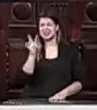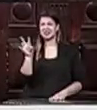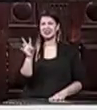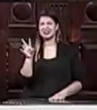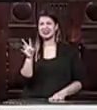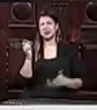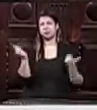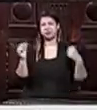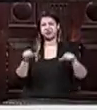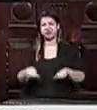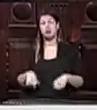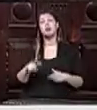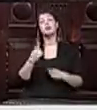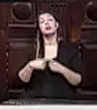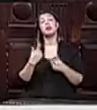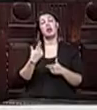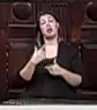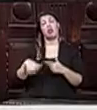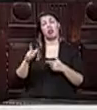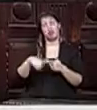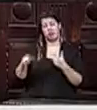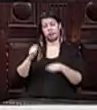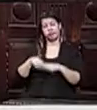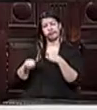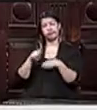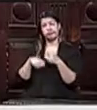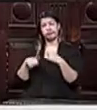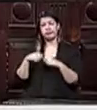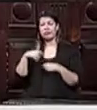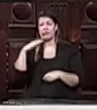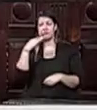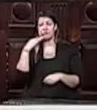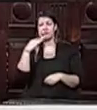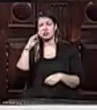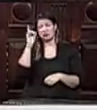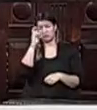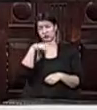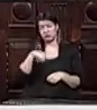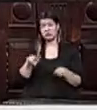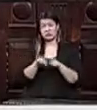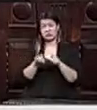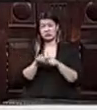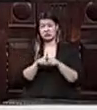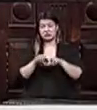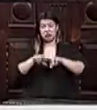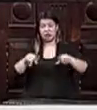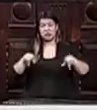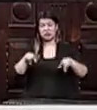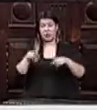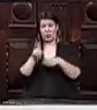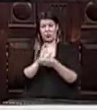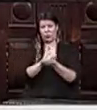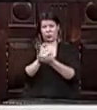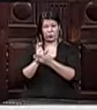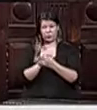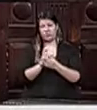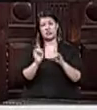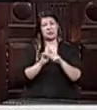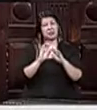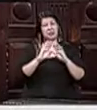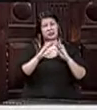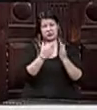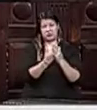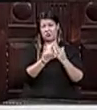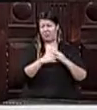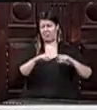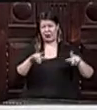em função da dificuldade de execução orçamentária, que constrange a prestação de vários serviços, não é? Várias escolas com problema